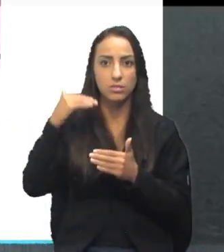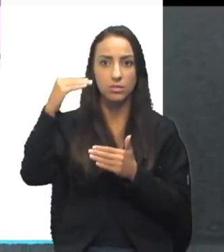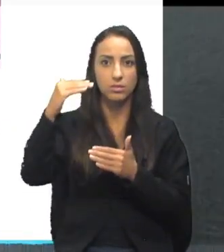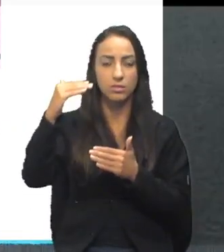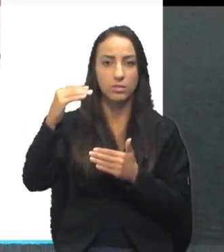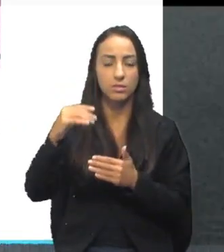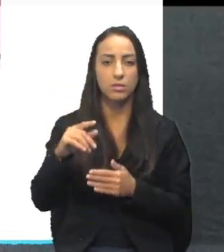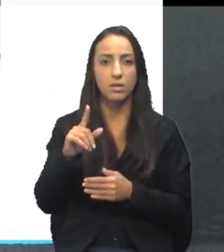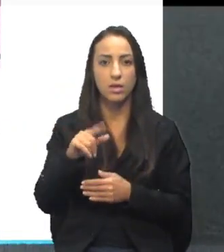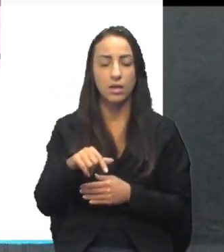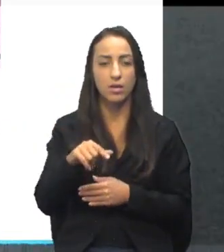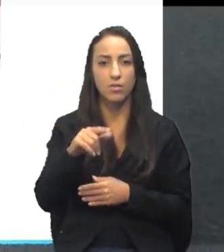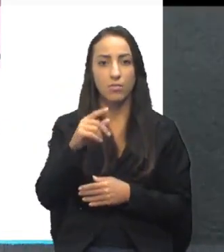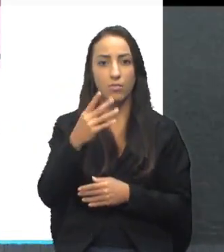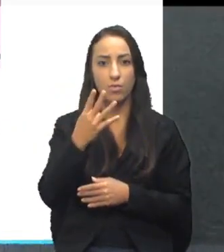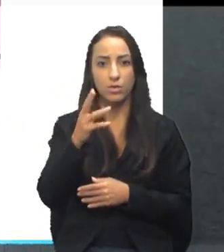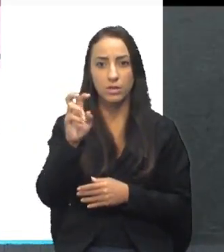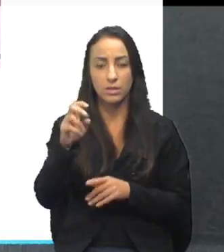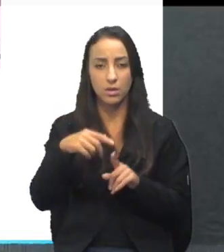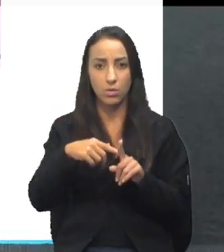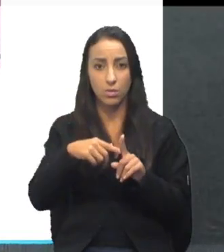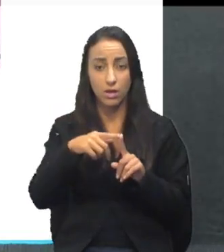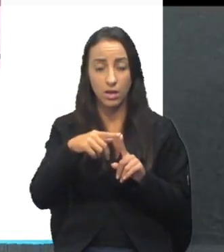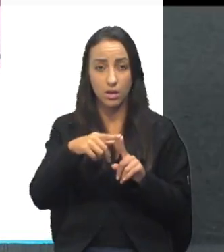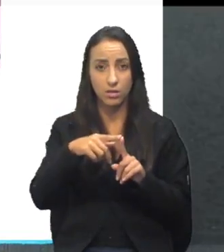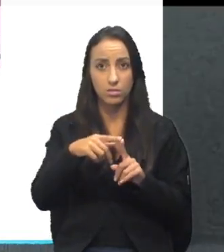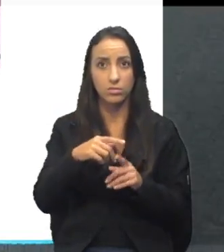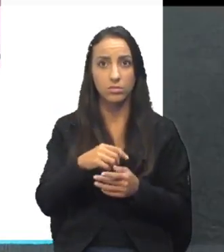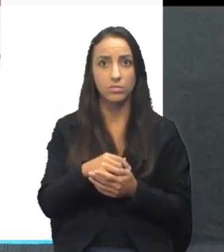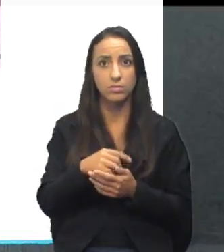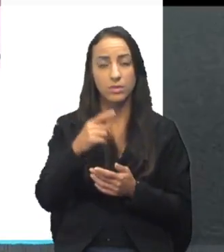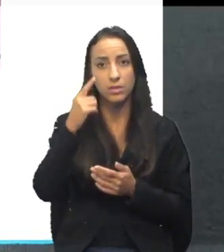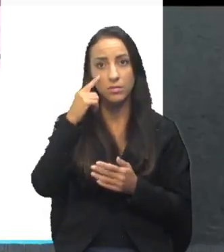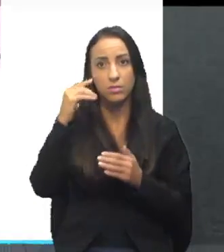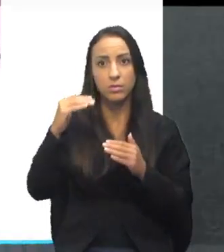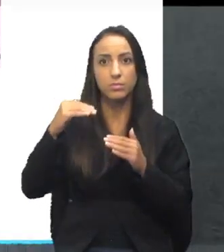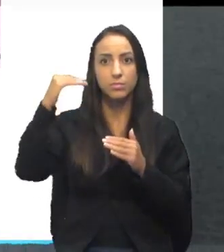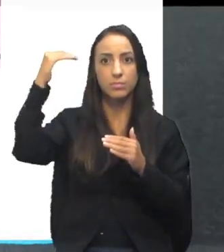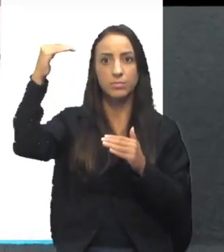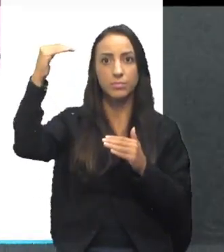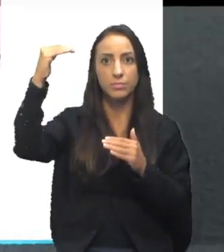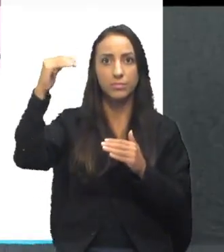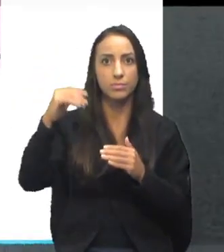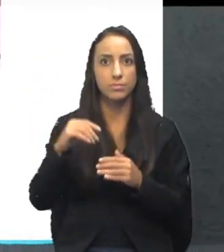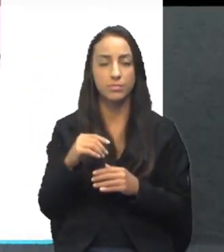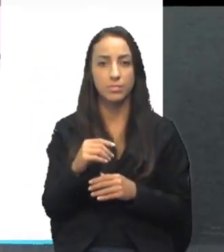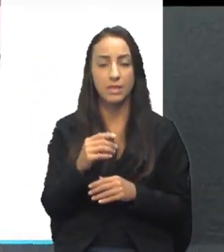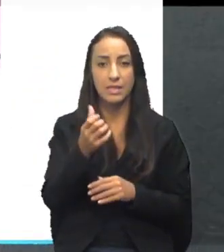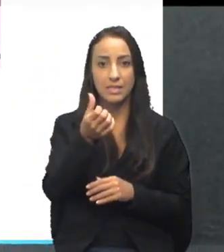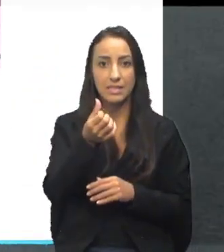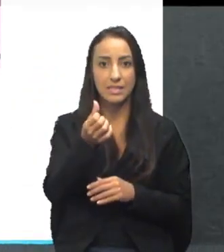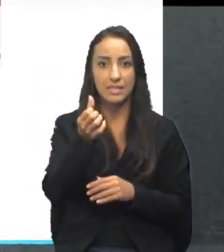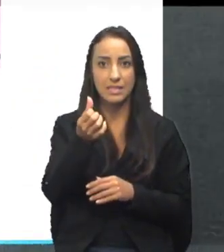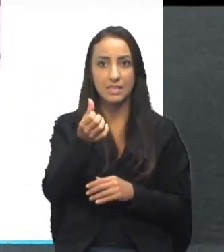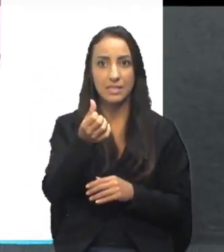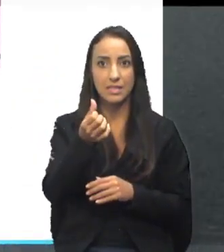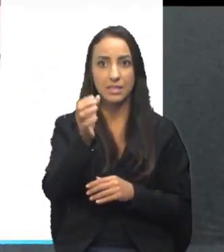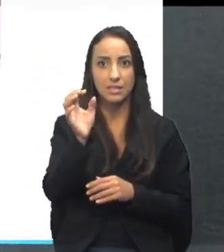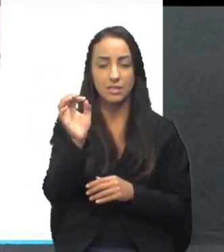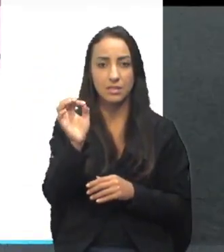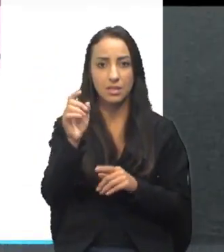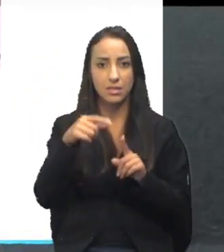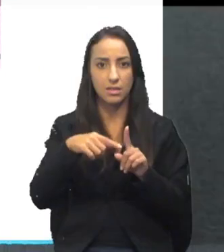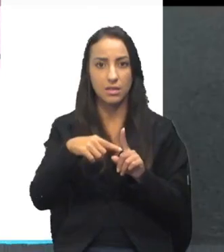de 45 graus, a cabeceira, e nós temos a posição Fowler